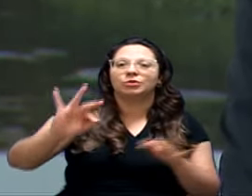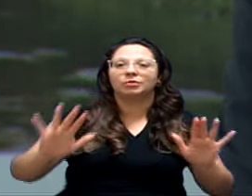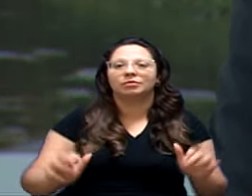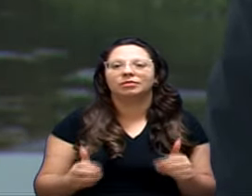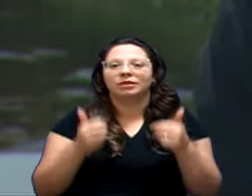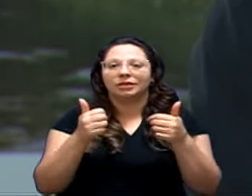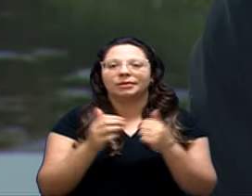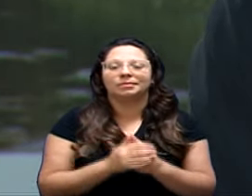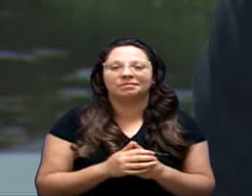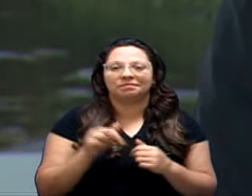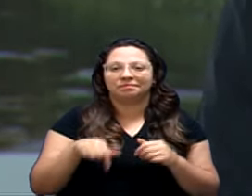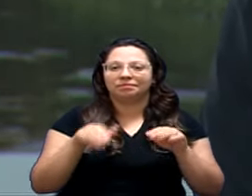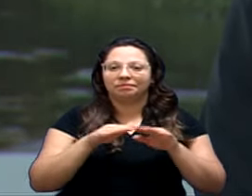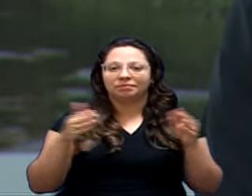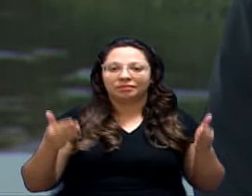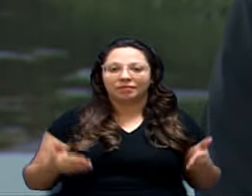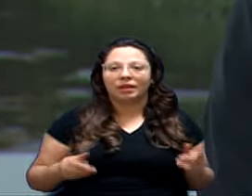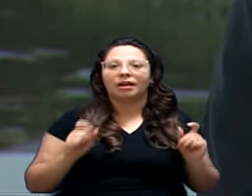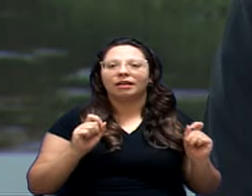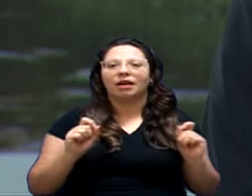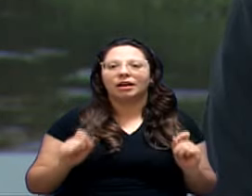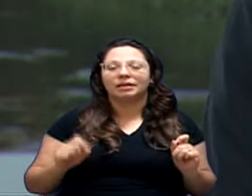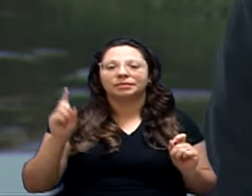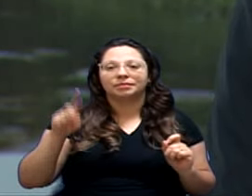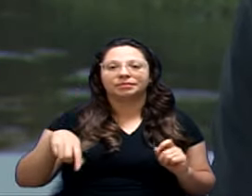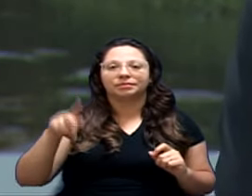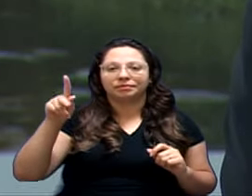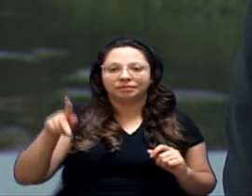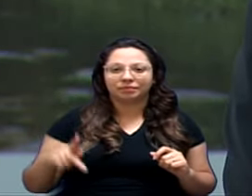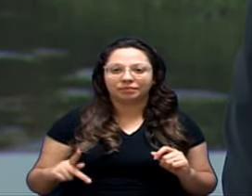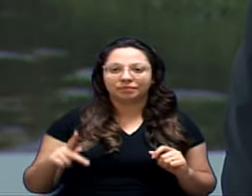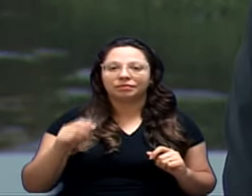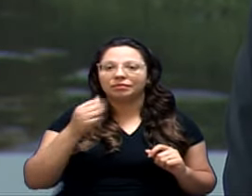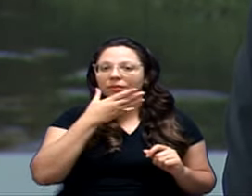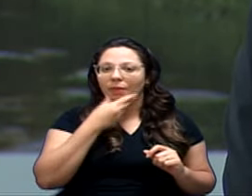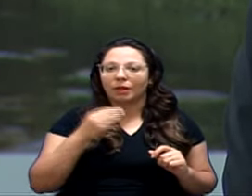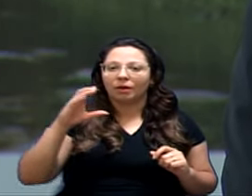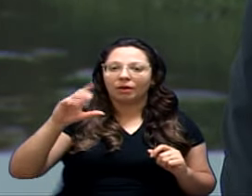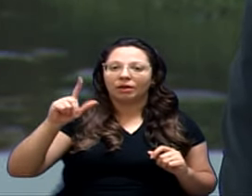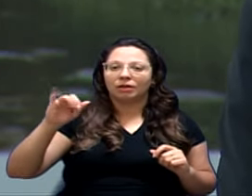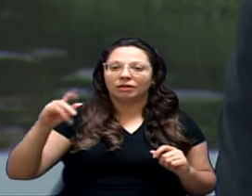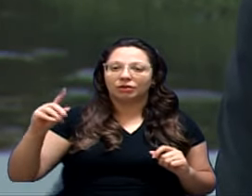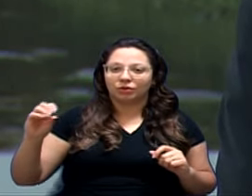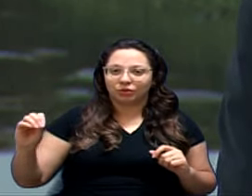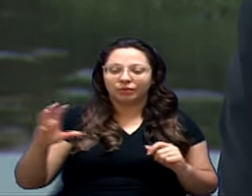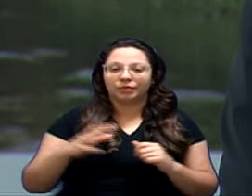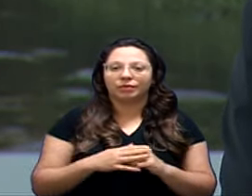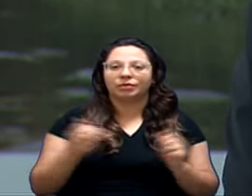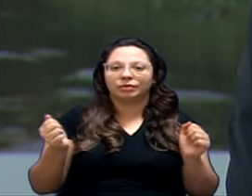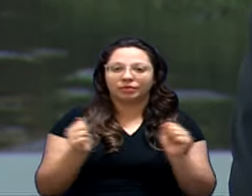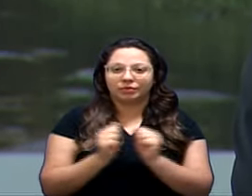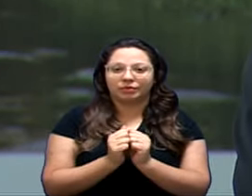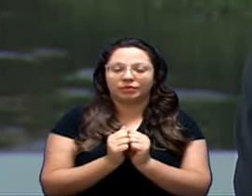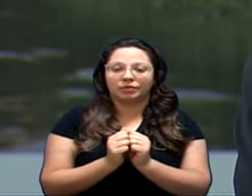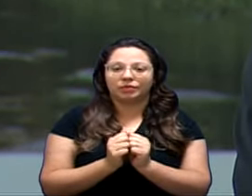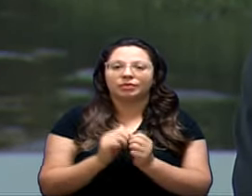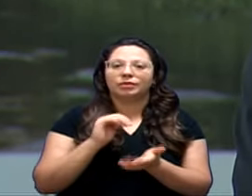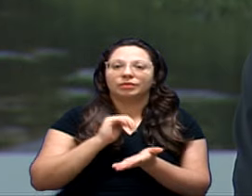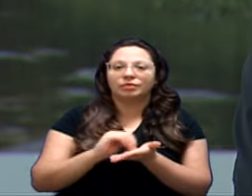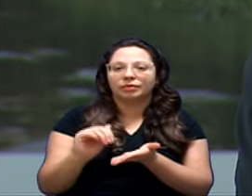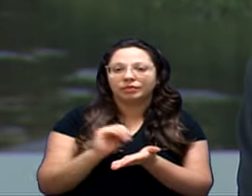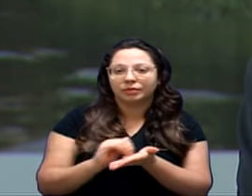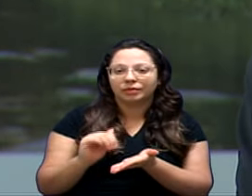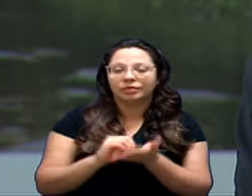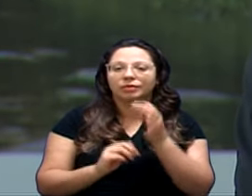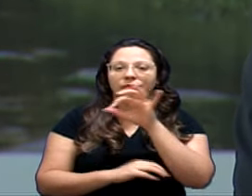mesa de trabalhos dessa audiência pública é presidida pelo vereador Cláudio Sorocaba juntamente com o secretário